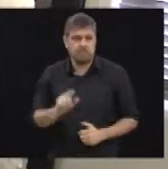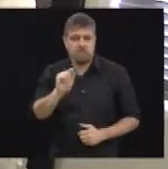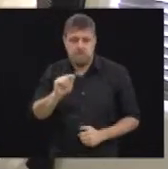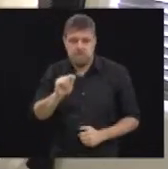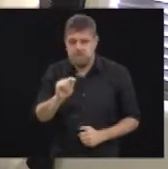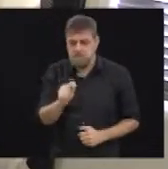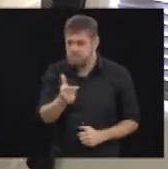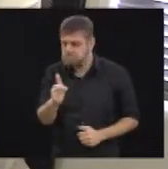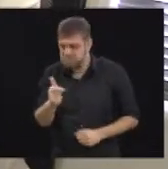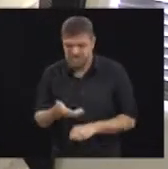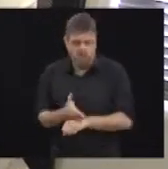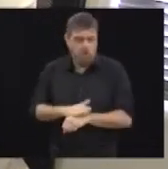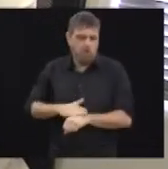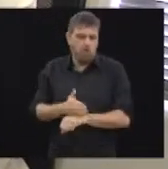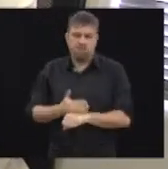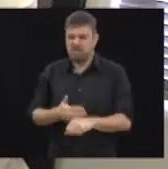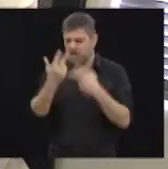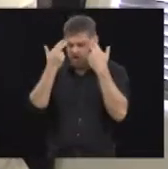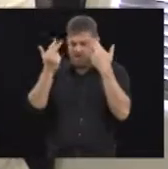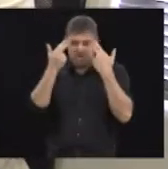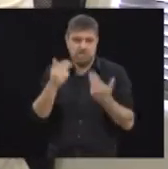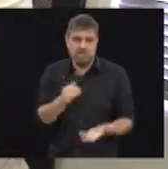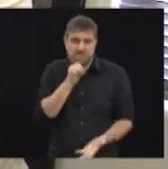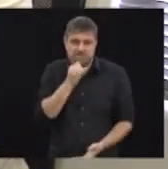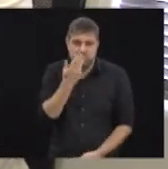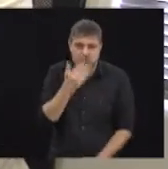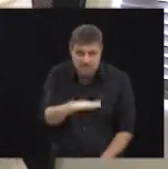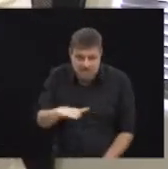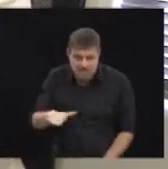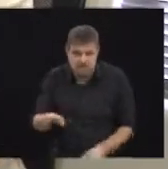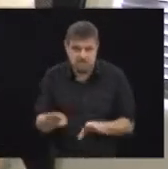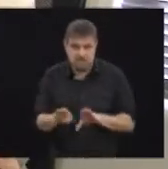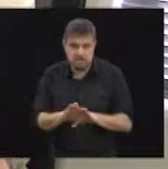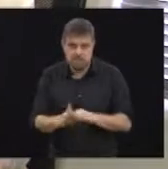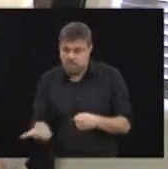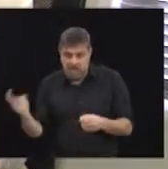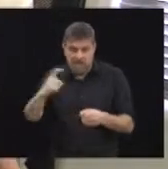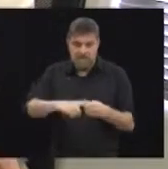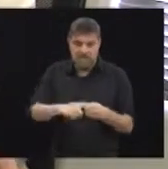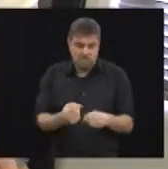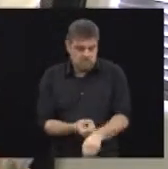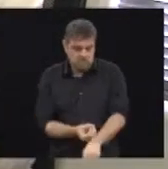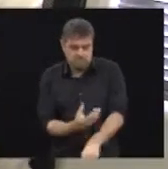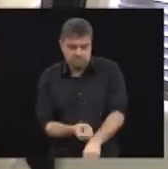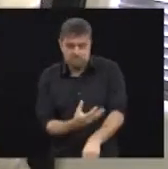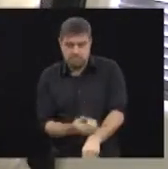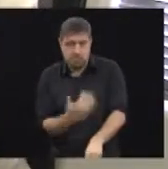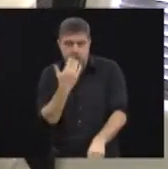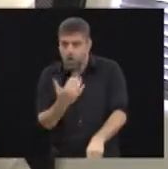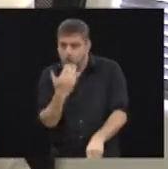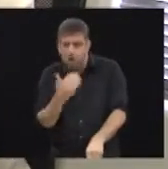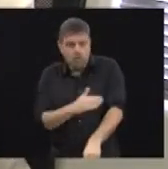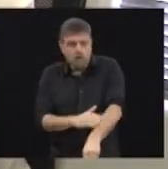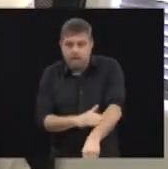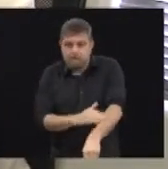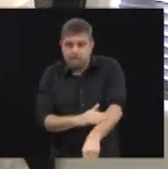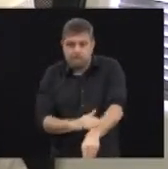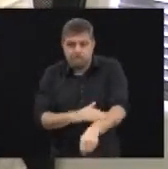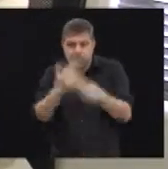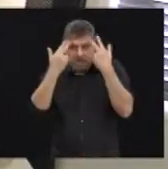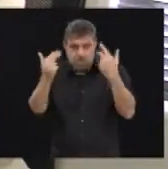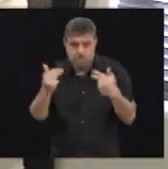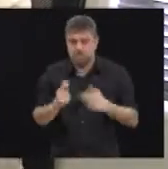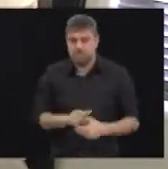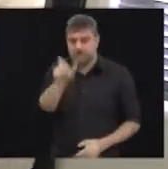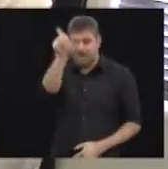Principalmente quem não se incomoda muito com aquilo, criança, às vezes repigmenta espontaneamente sem tratamento.